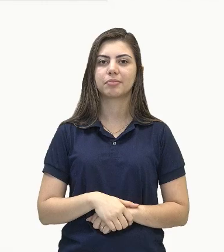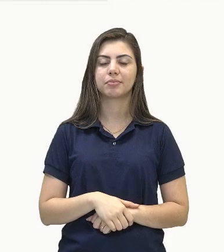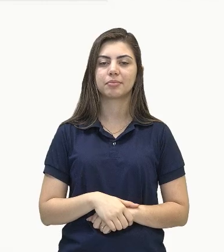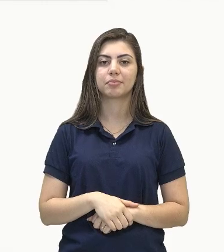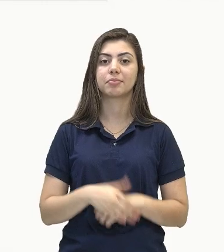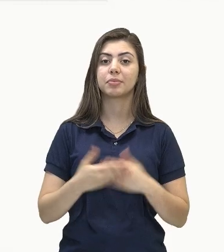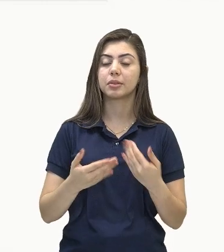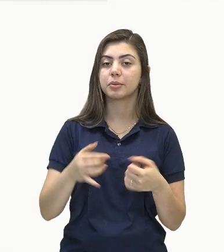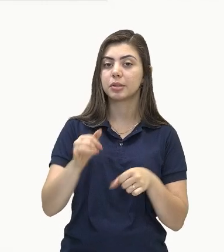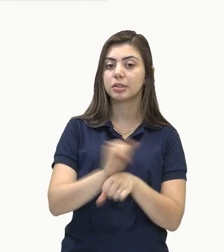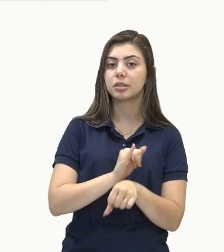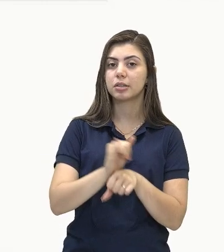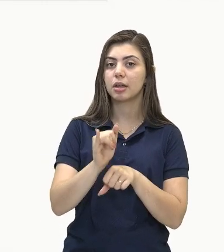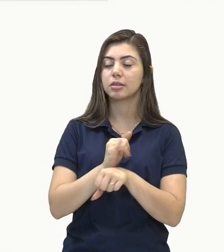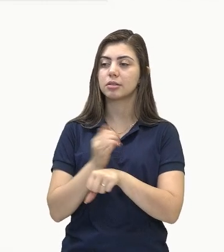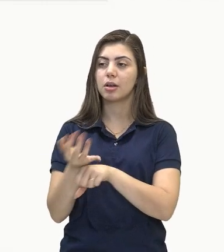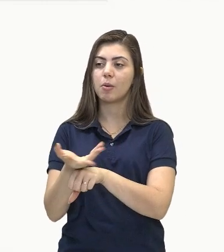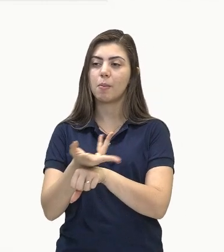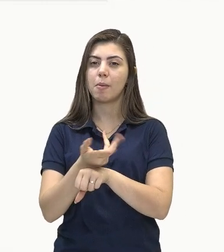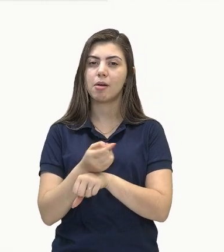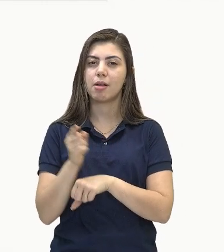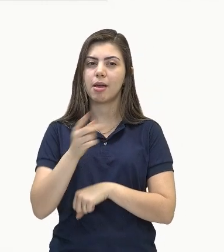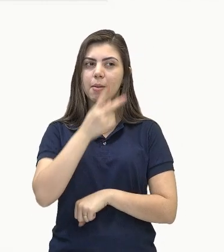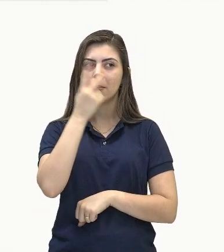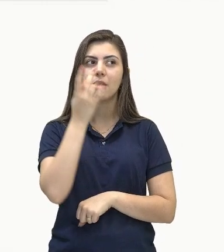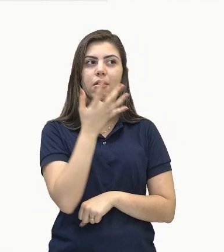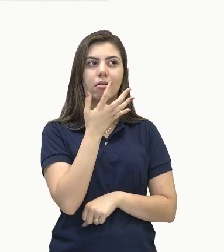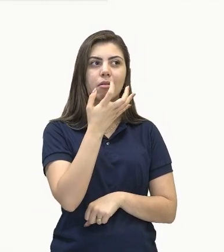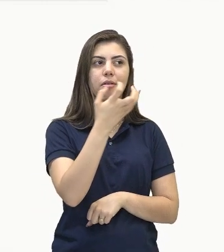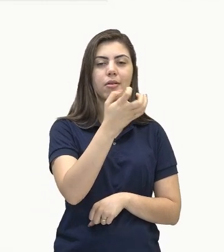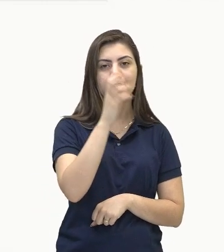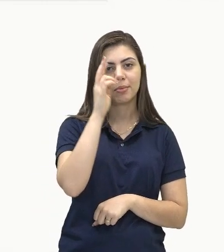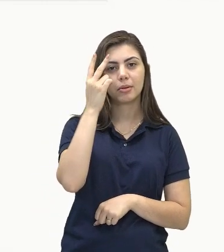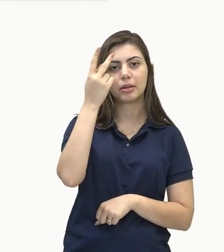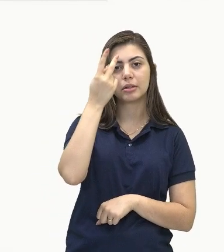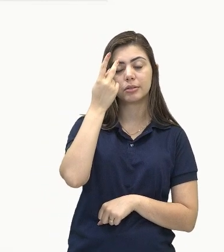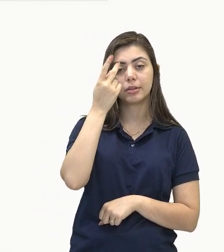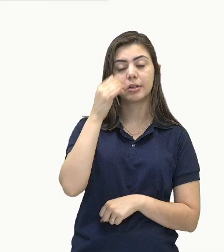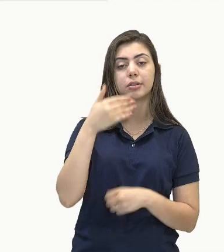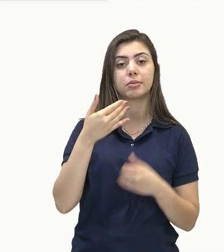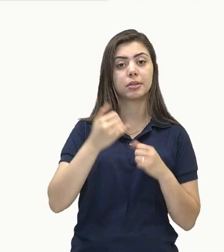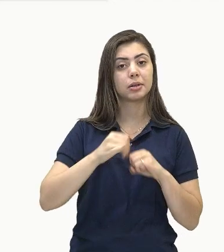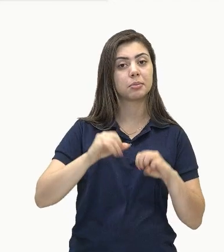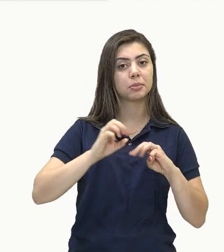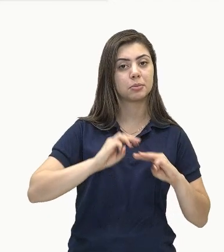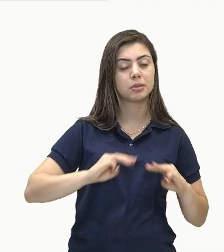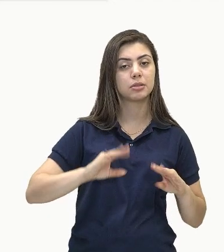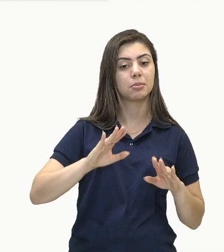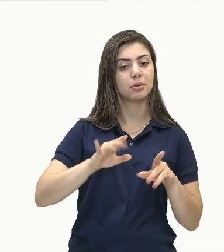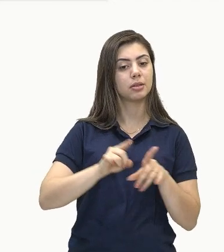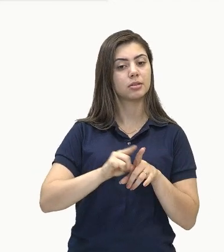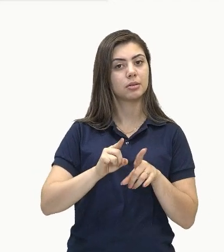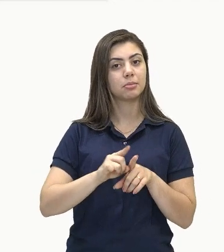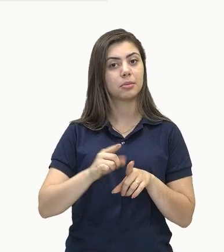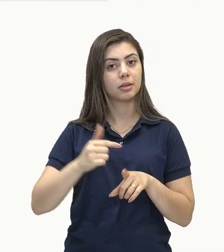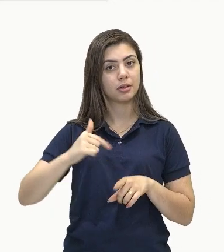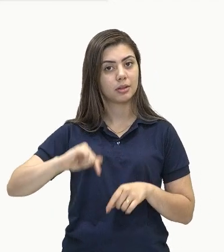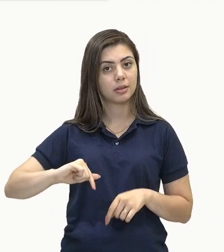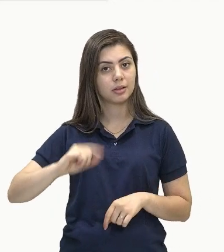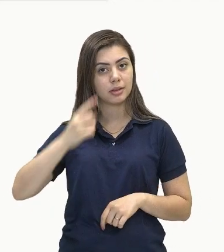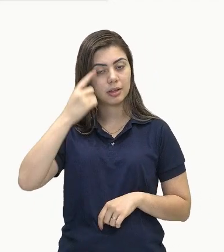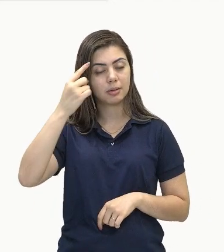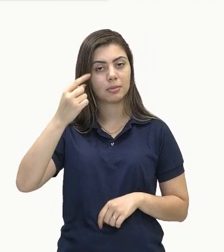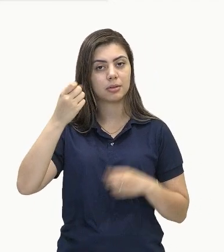persuasão, estratégias de convencimento, além da publicidade, está também nas campanhas, todas